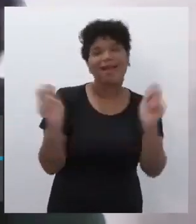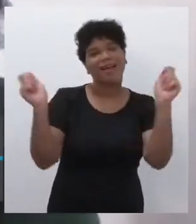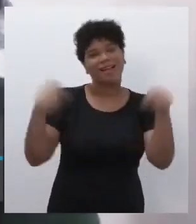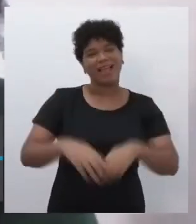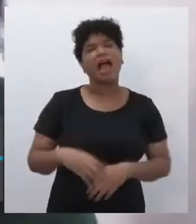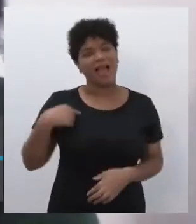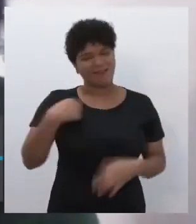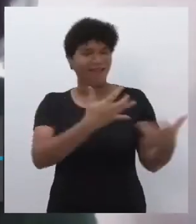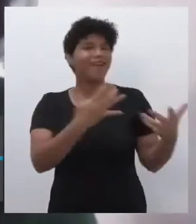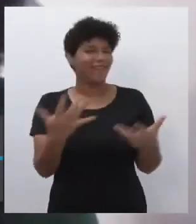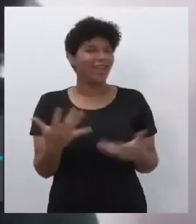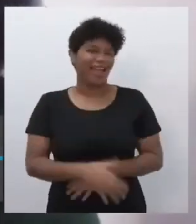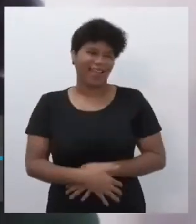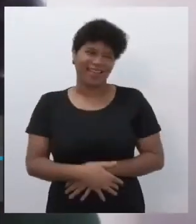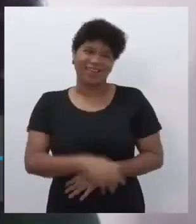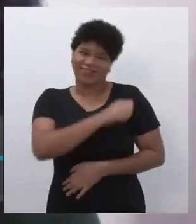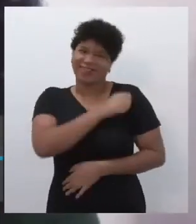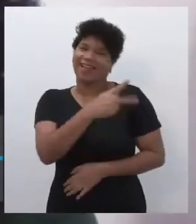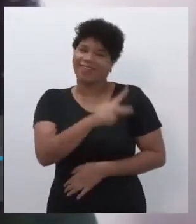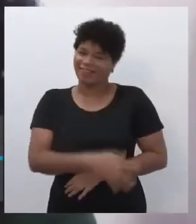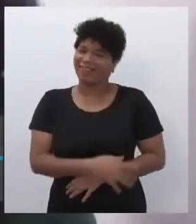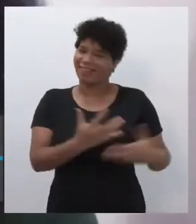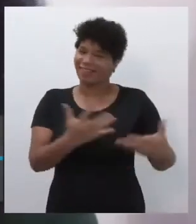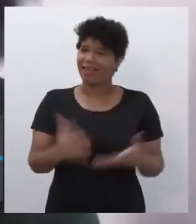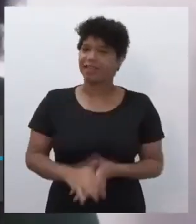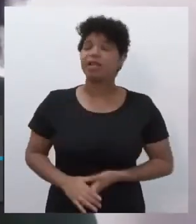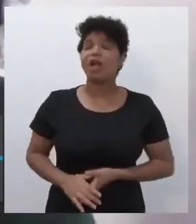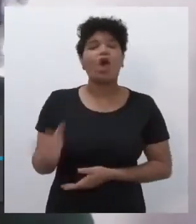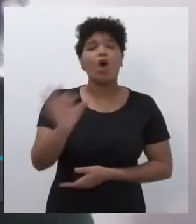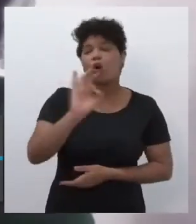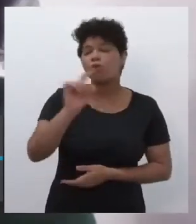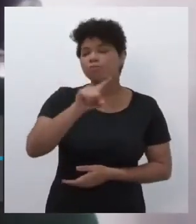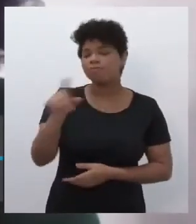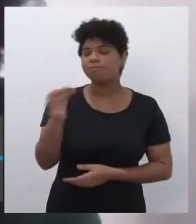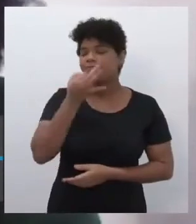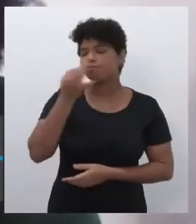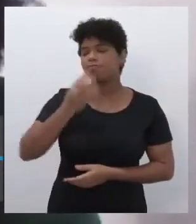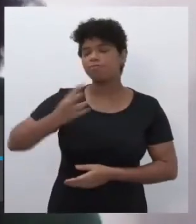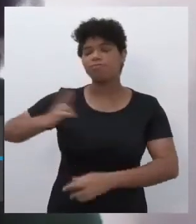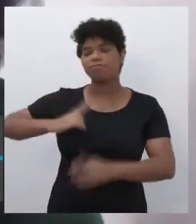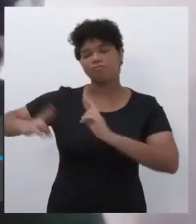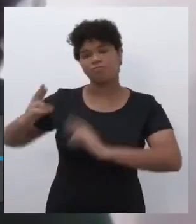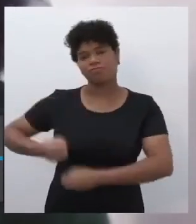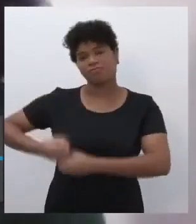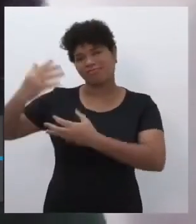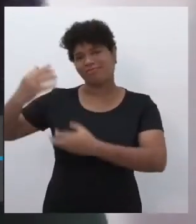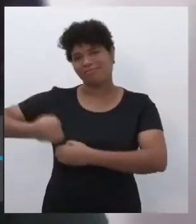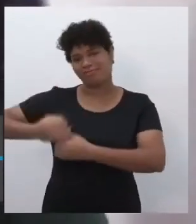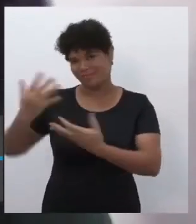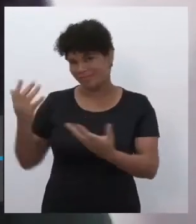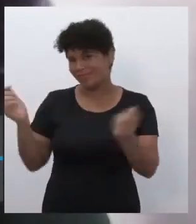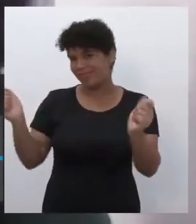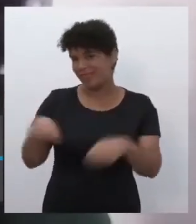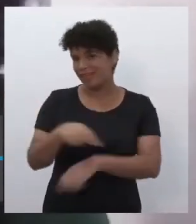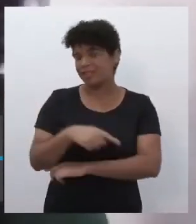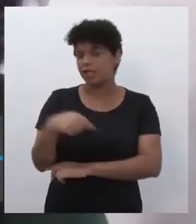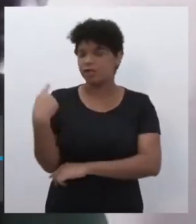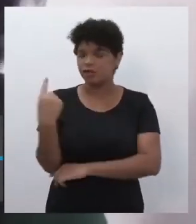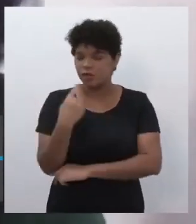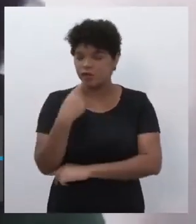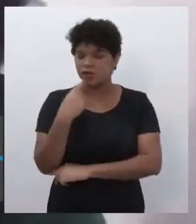Então, essas contribuições nesse momento, elas são muito importantes, porque é um momento para fortalecer